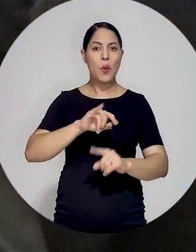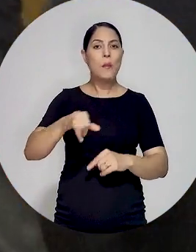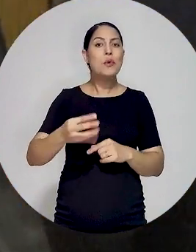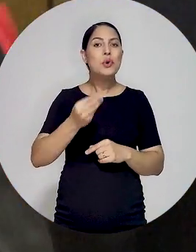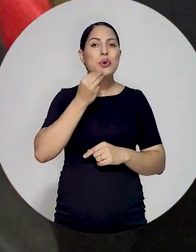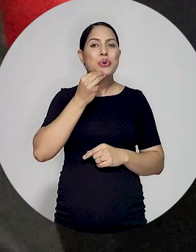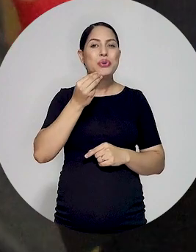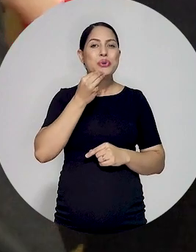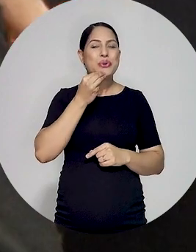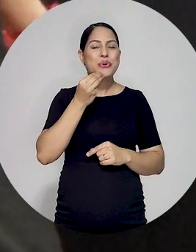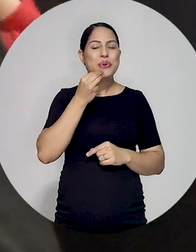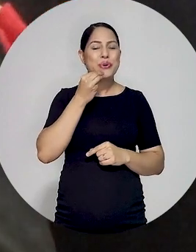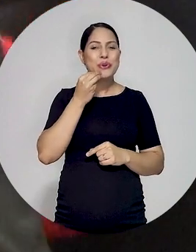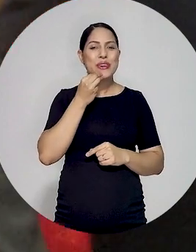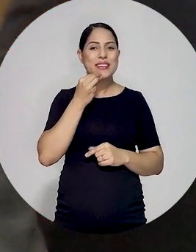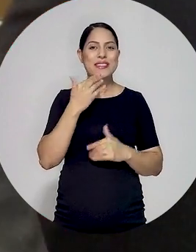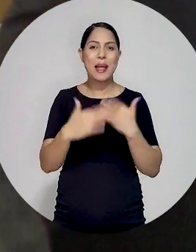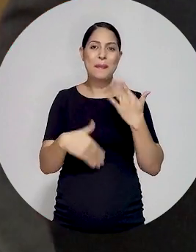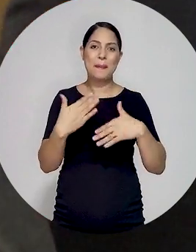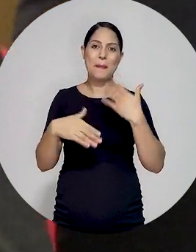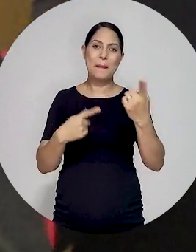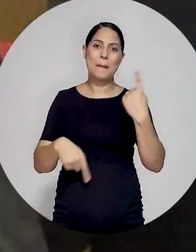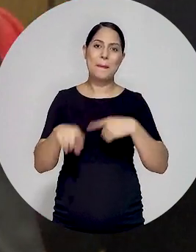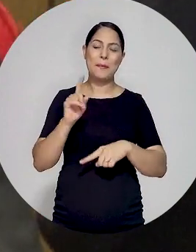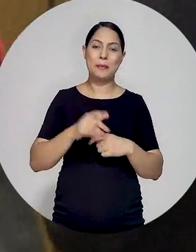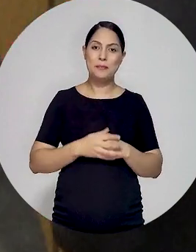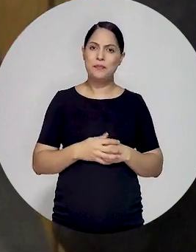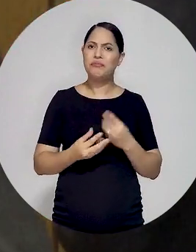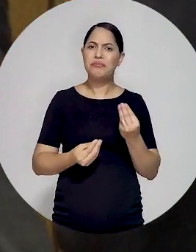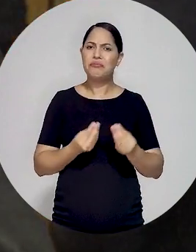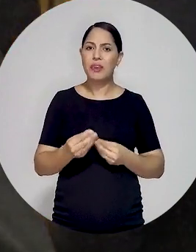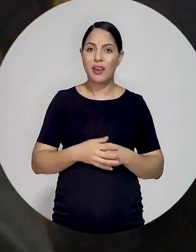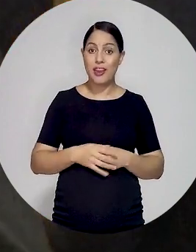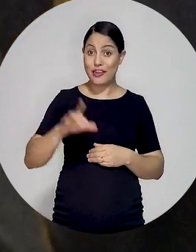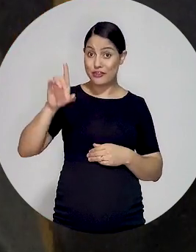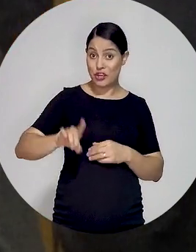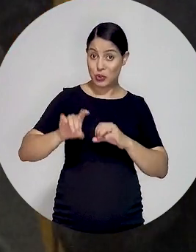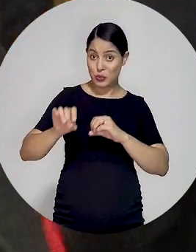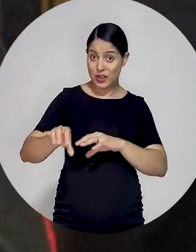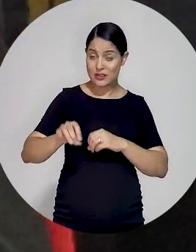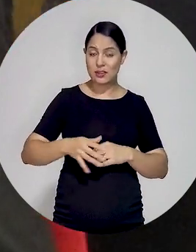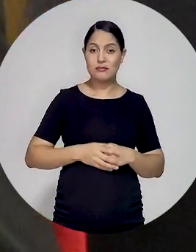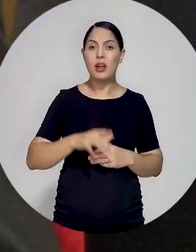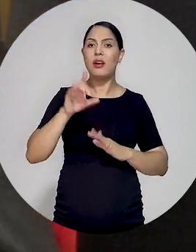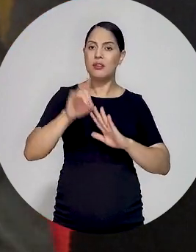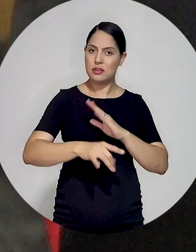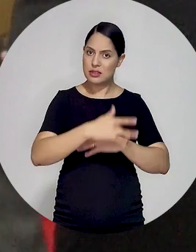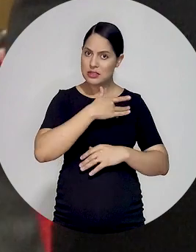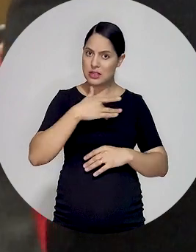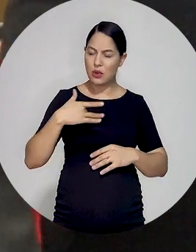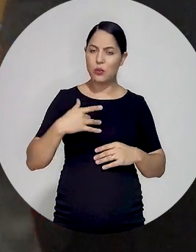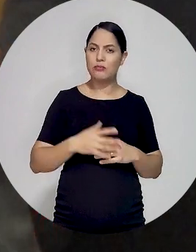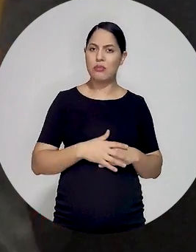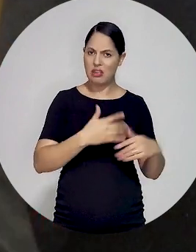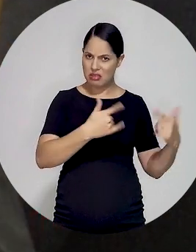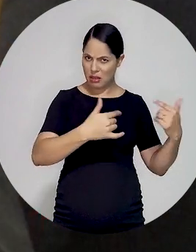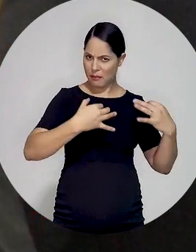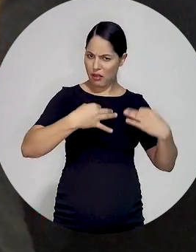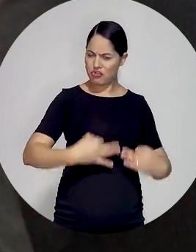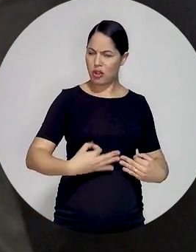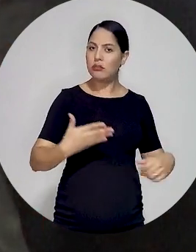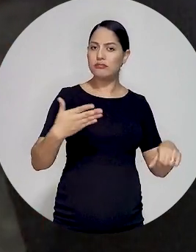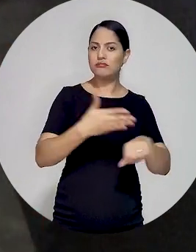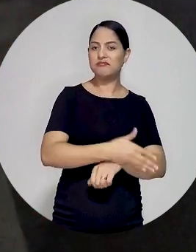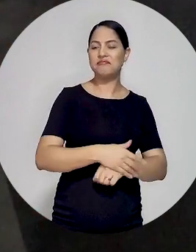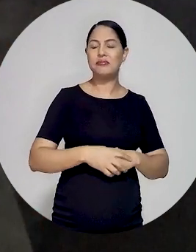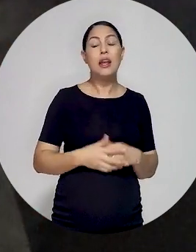igual acesso àquela oportunidade para desenvolver as suas potencialidades. Direito à educação, à saúde